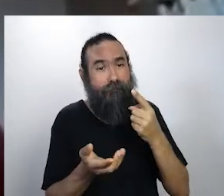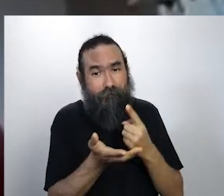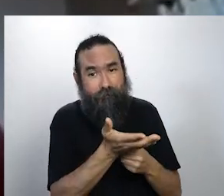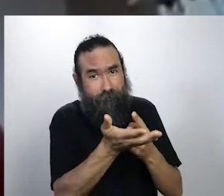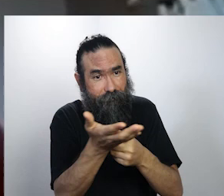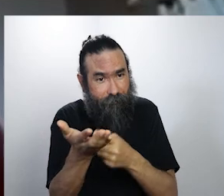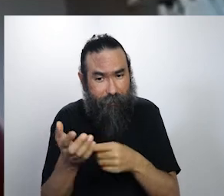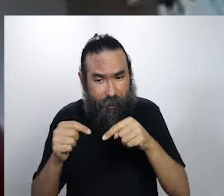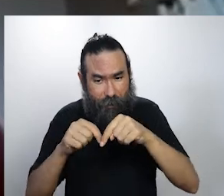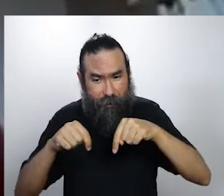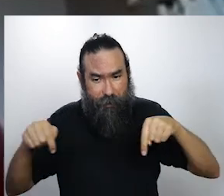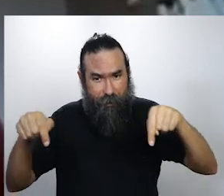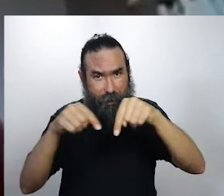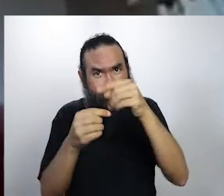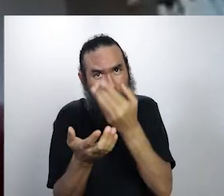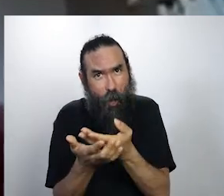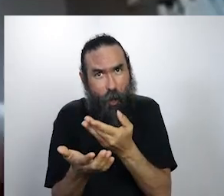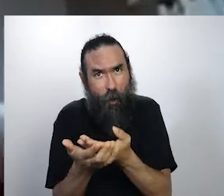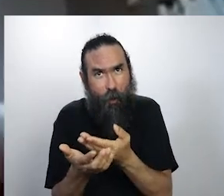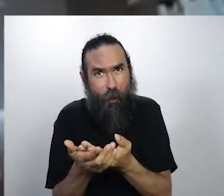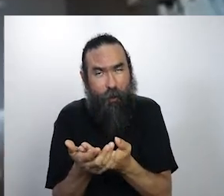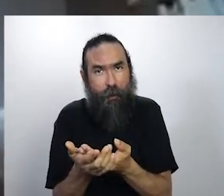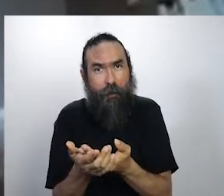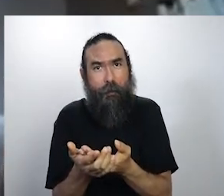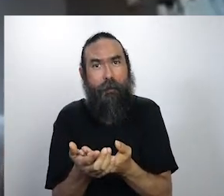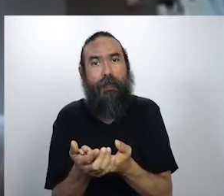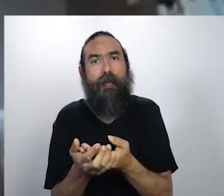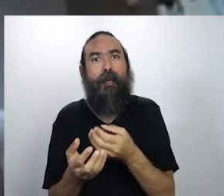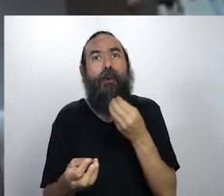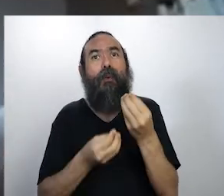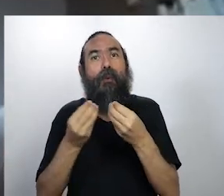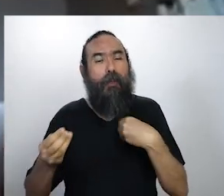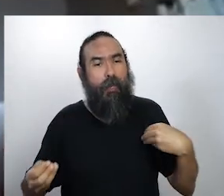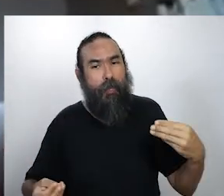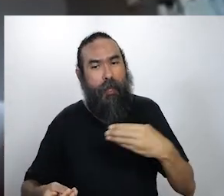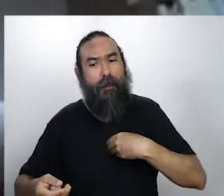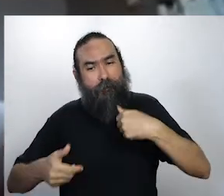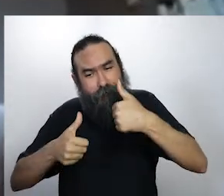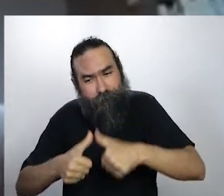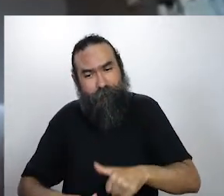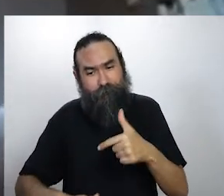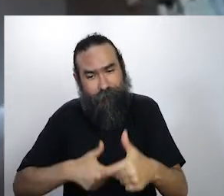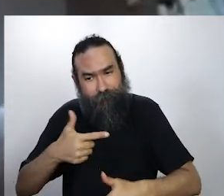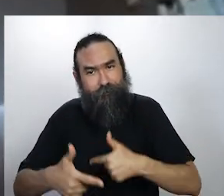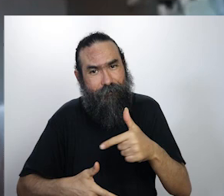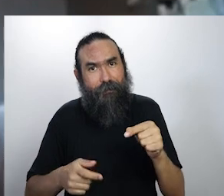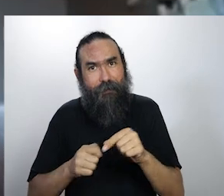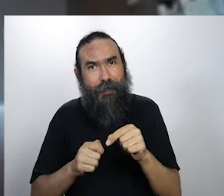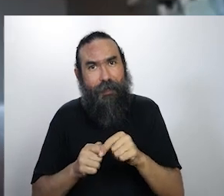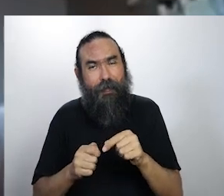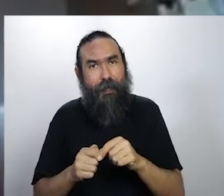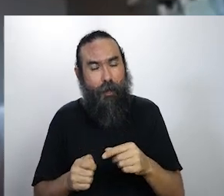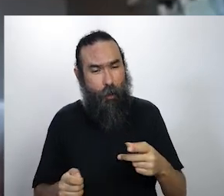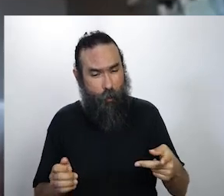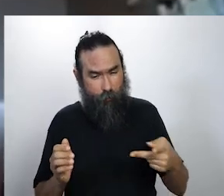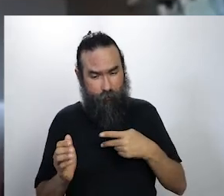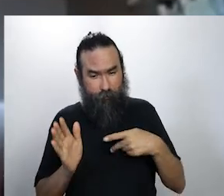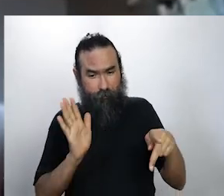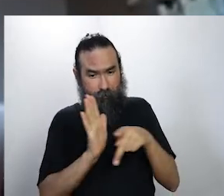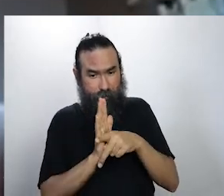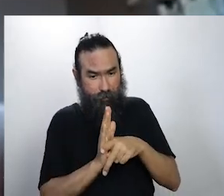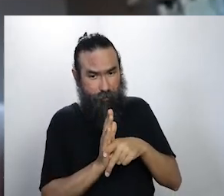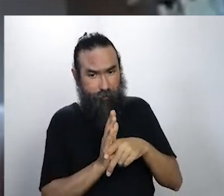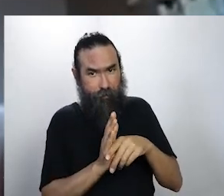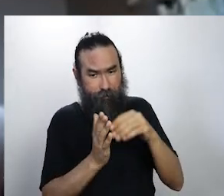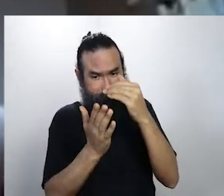maratonas, a partir do nosso acervo, a gente subiu o acervo para a plataforma Wiki, então os verbetes começam a